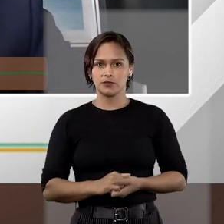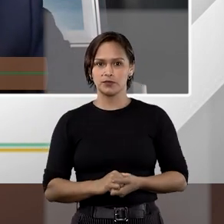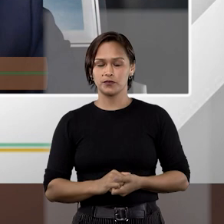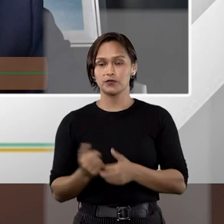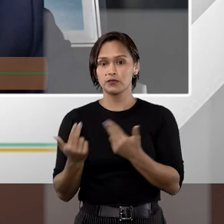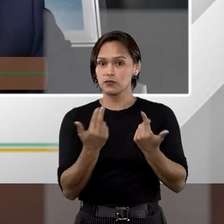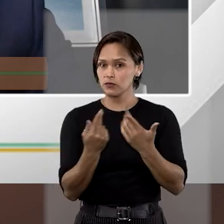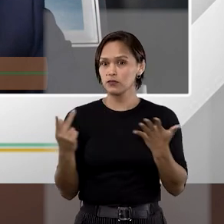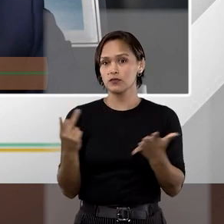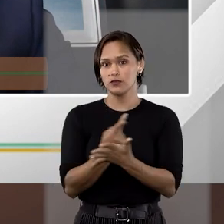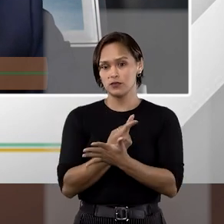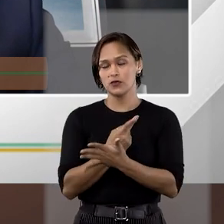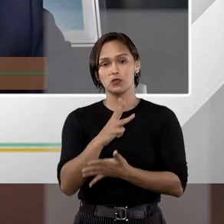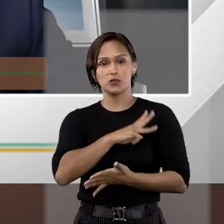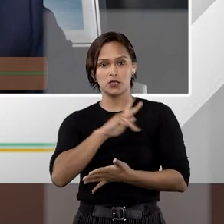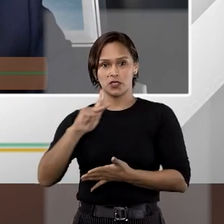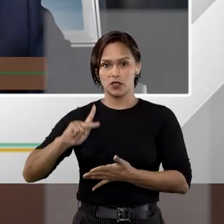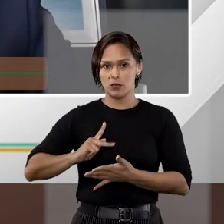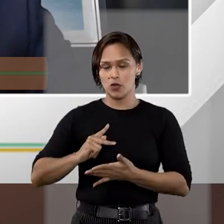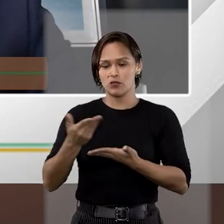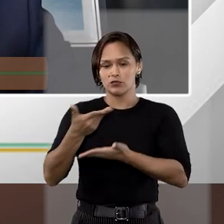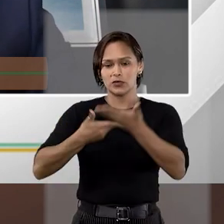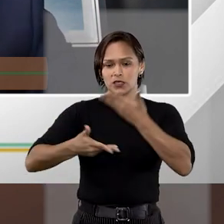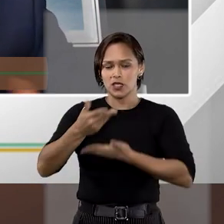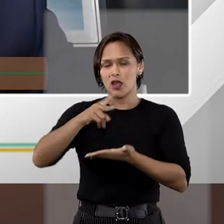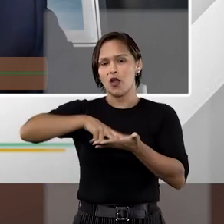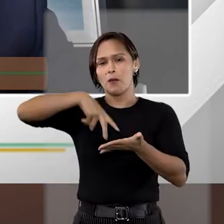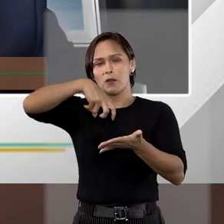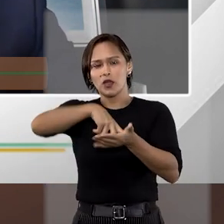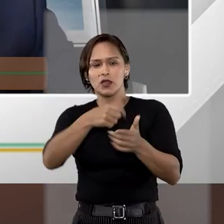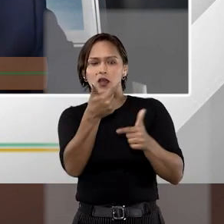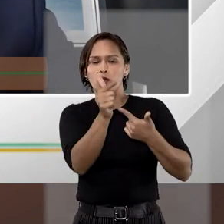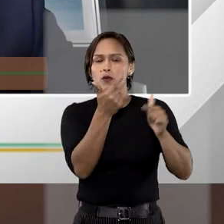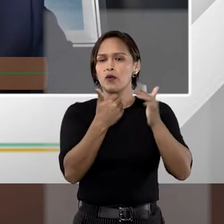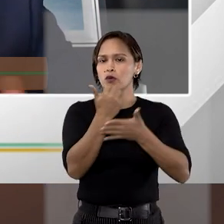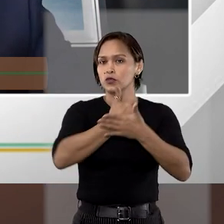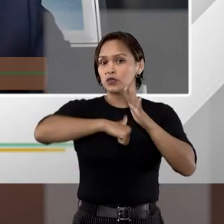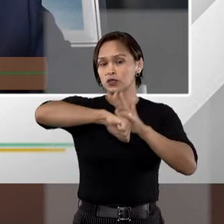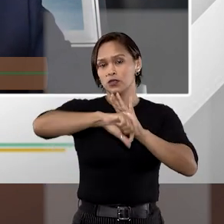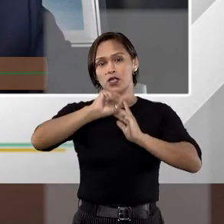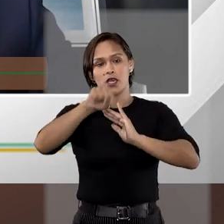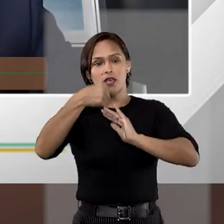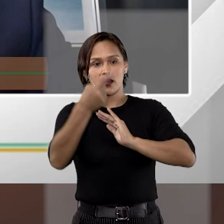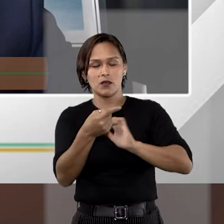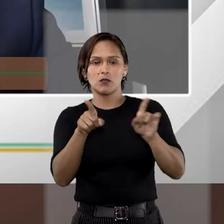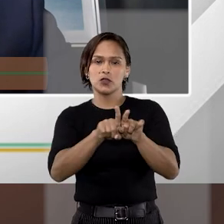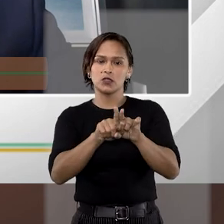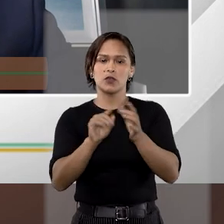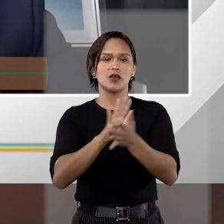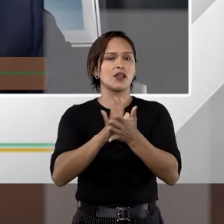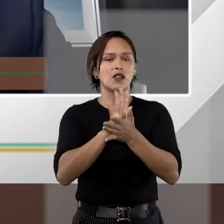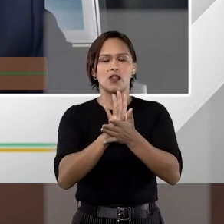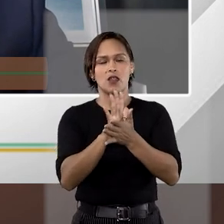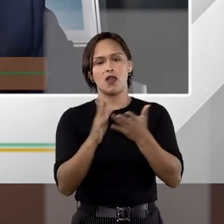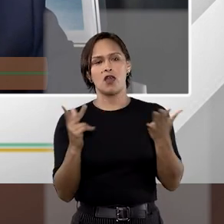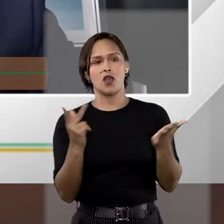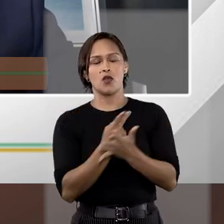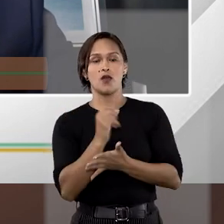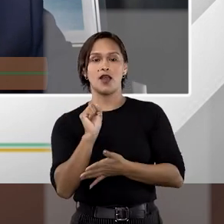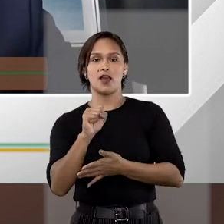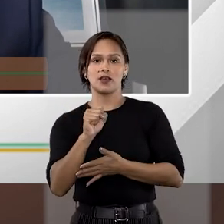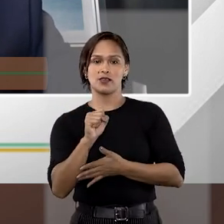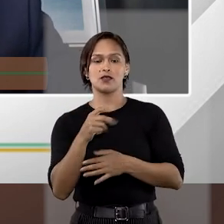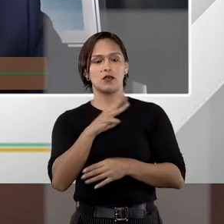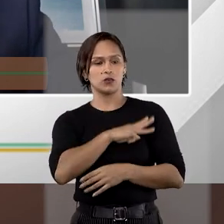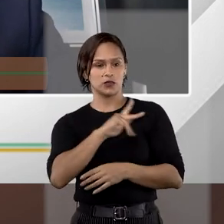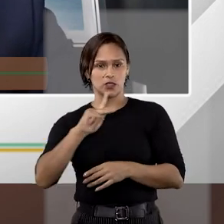a mesma coisa acontece com o Ministério Público uma transação penal em alguns crimes e depois se isso não acontecer